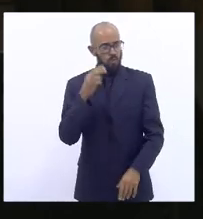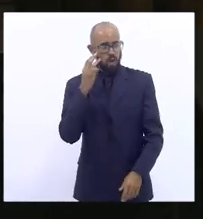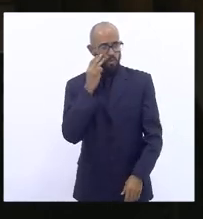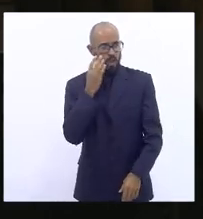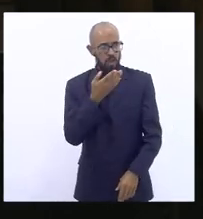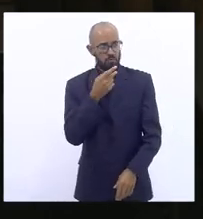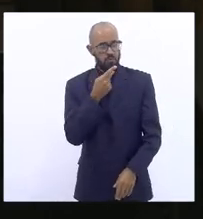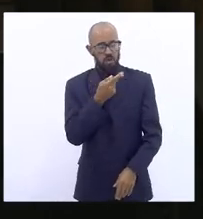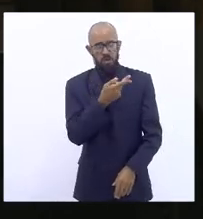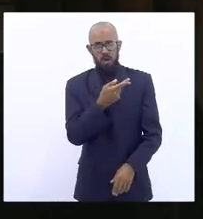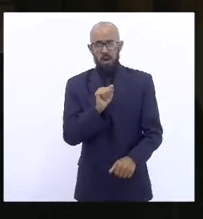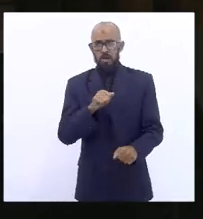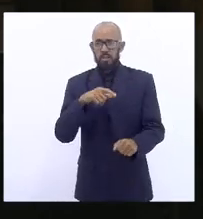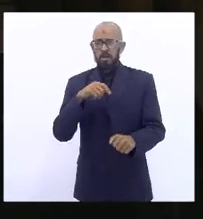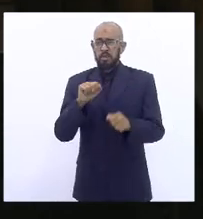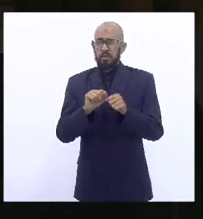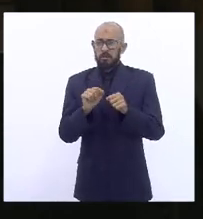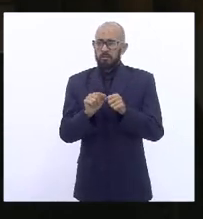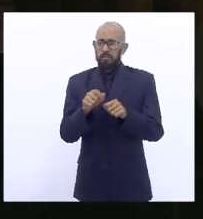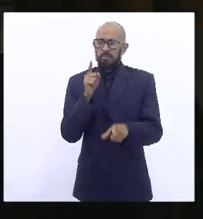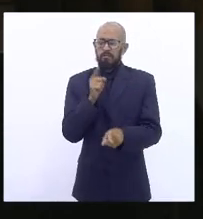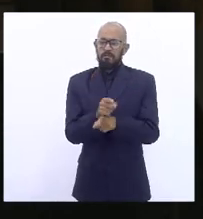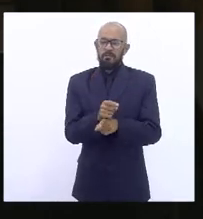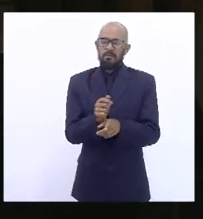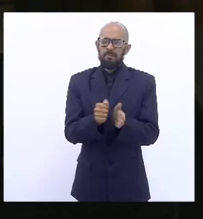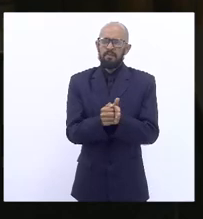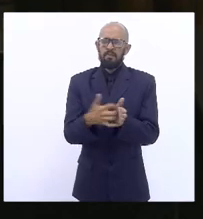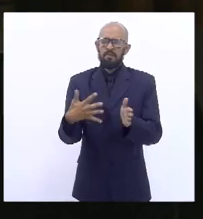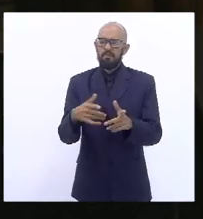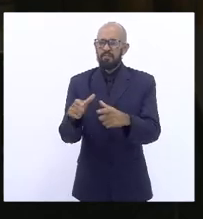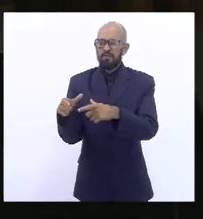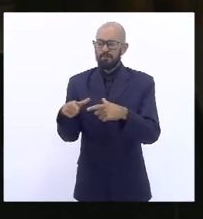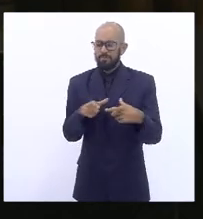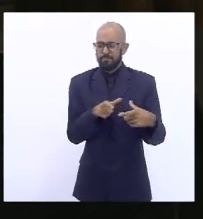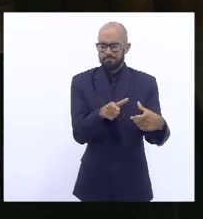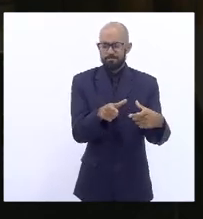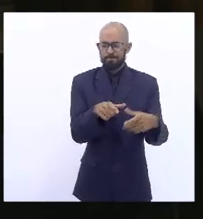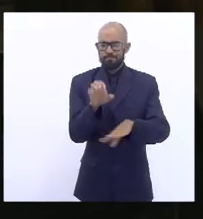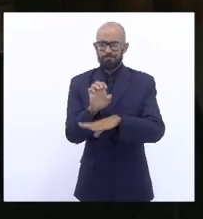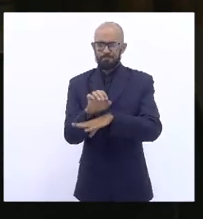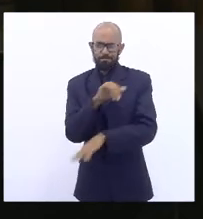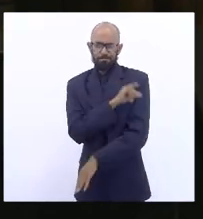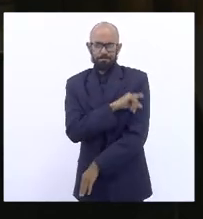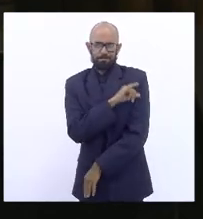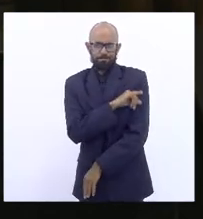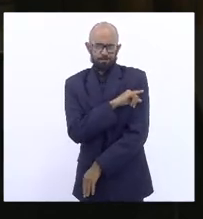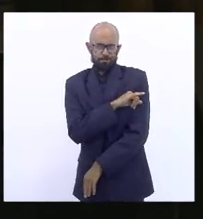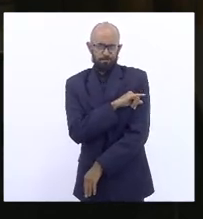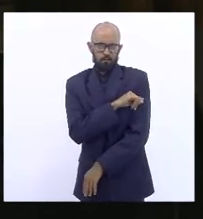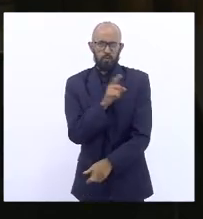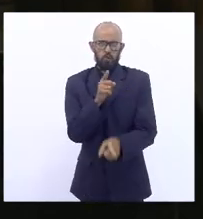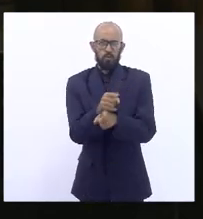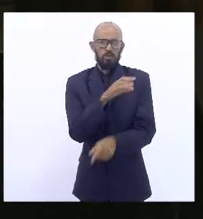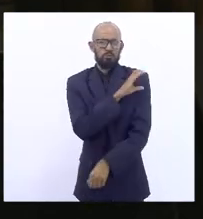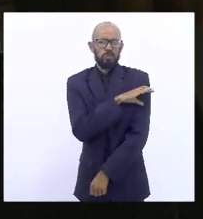gente tem feito alguns encontros em diversos lugares do Estado do Rio de Janeiro. Estivemos juntos em Campos,